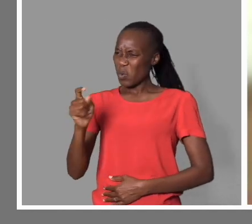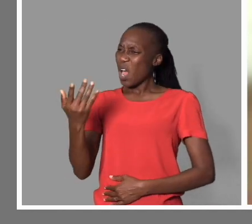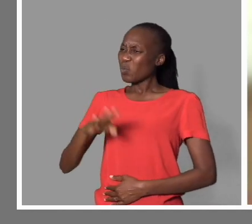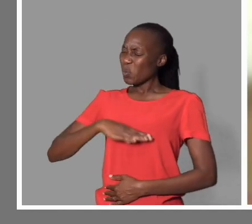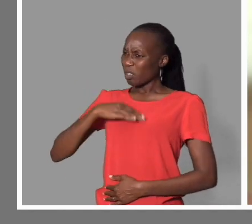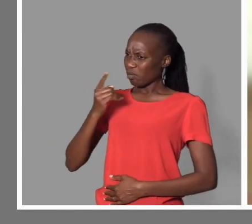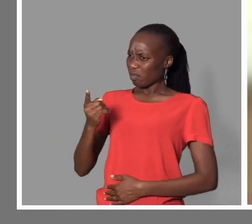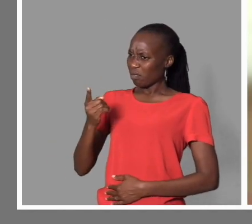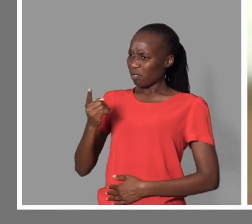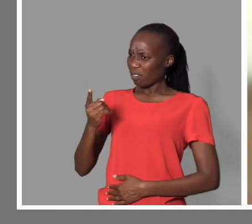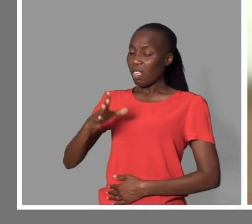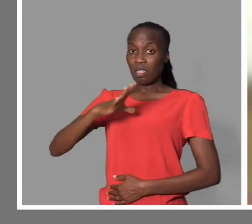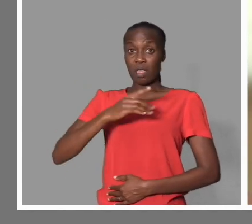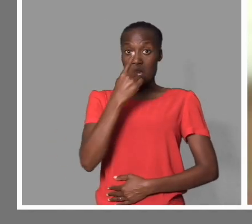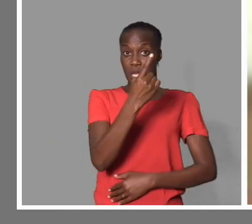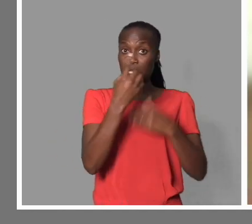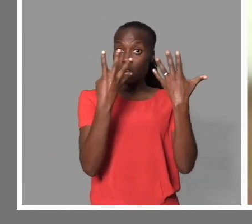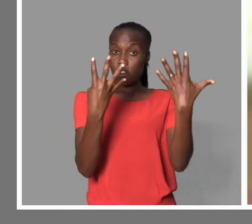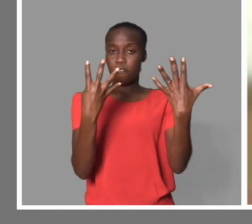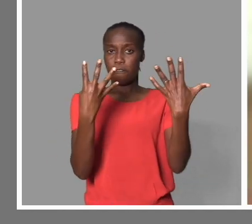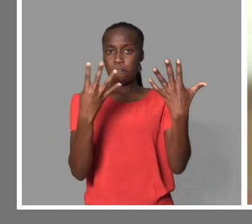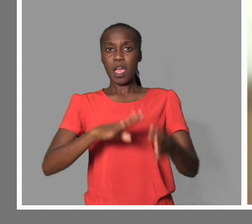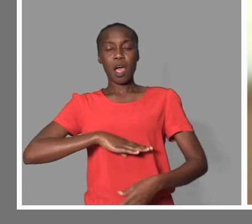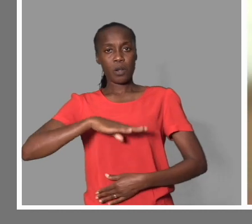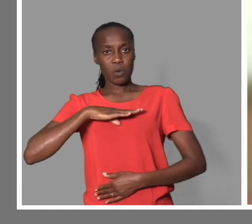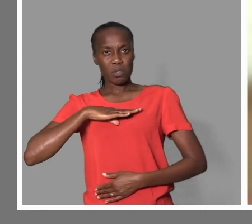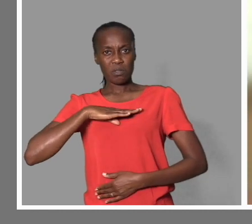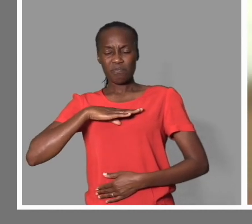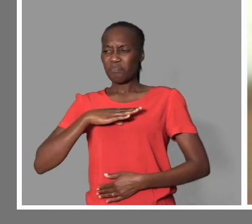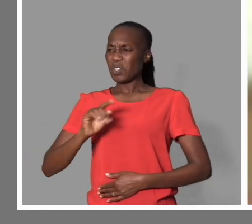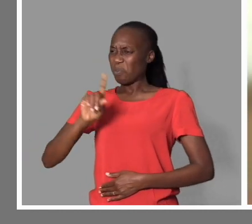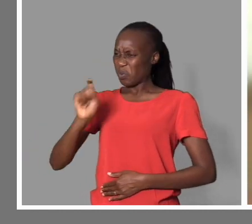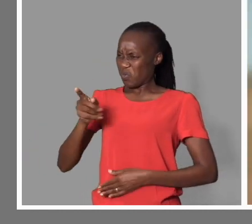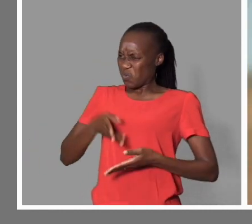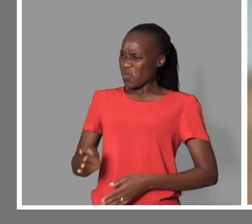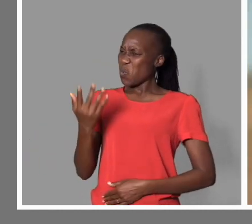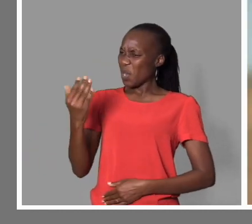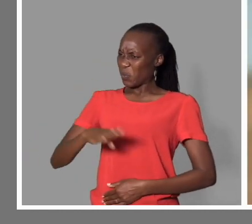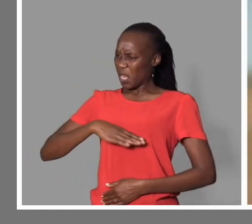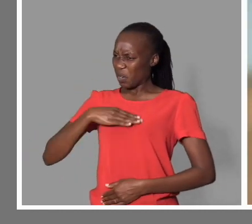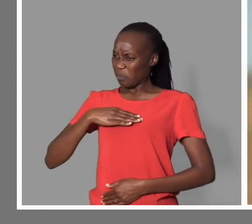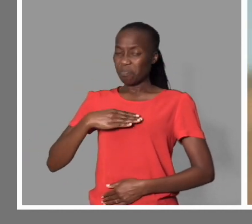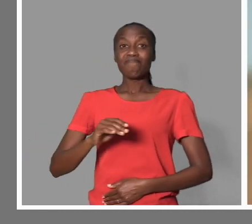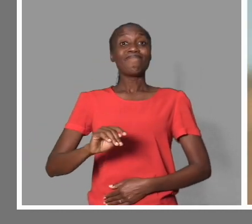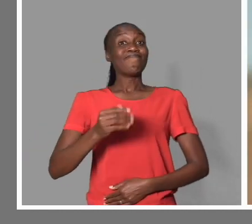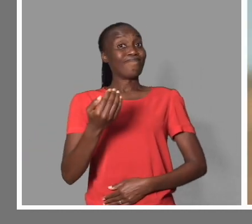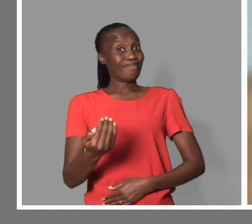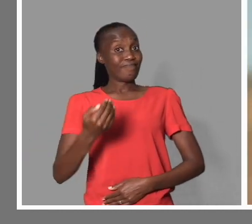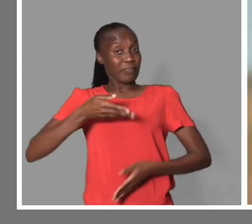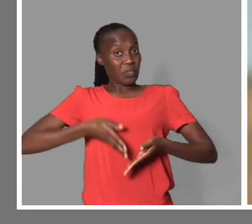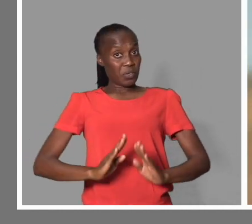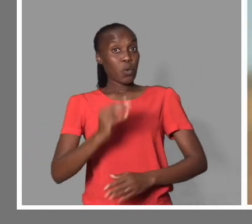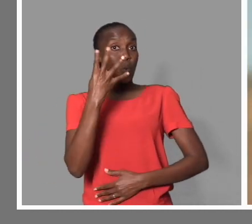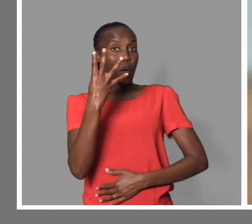tenho um. Quantos anos tens? Tenho 19 anos. Quantos anos tem o teu